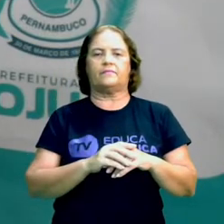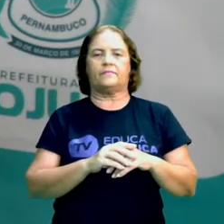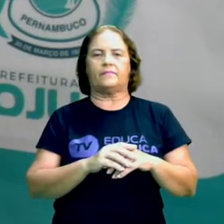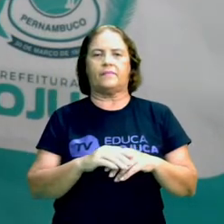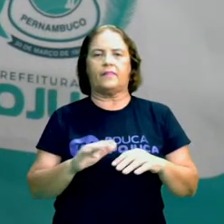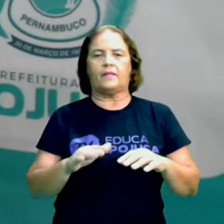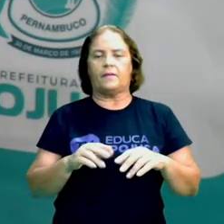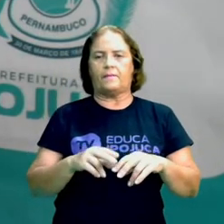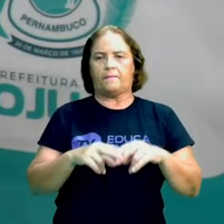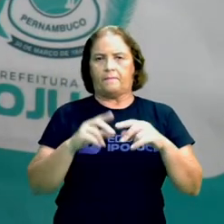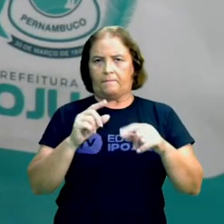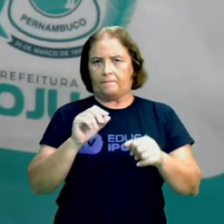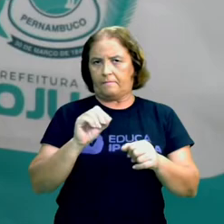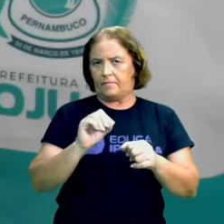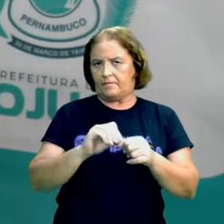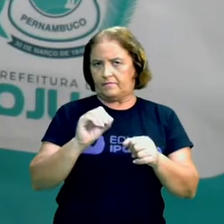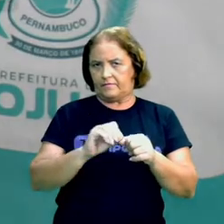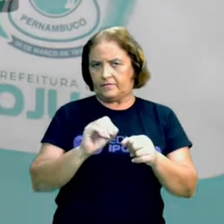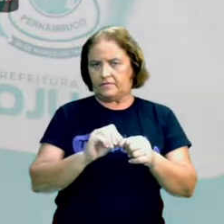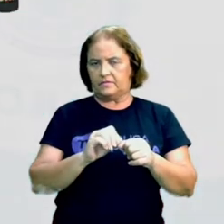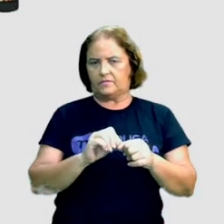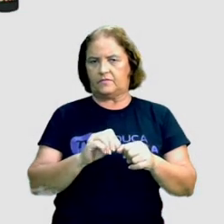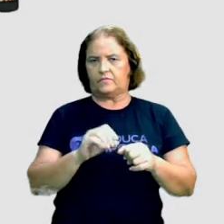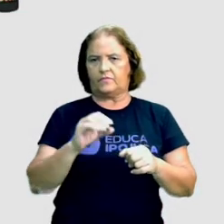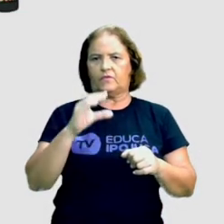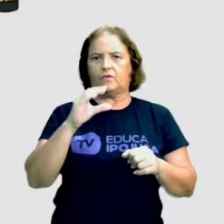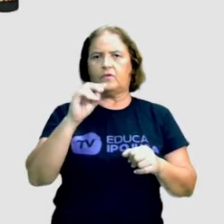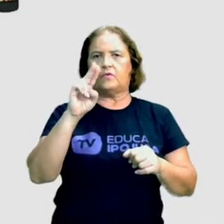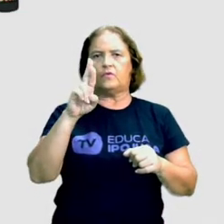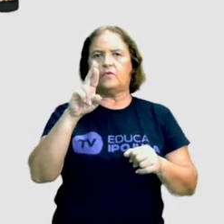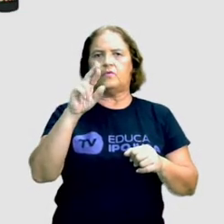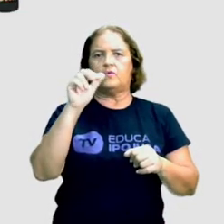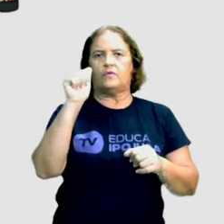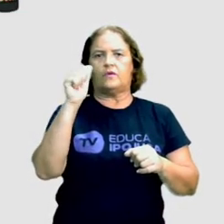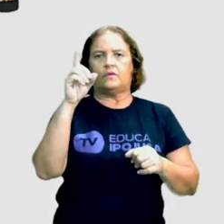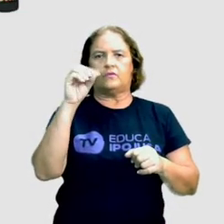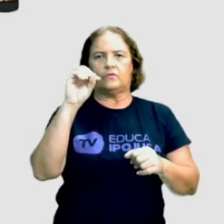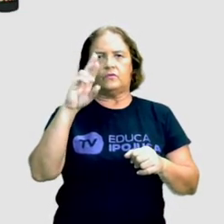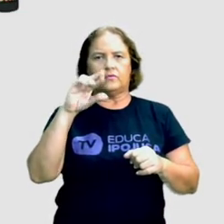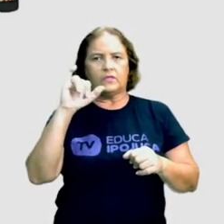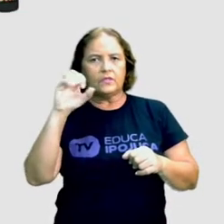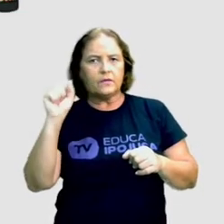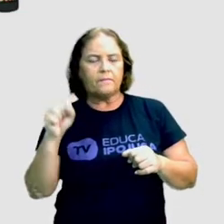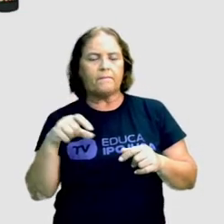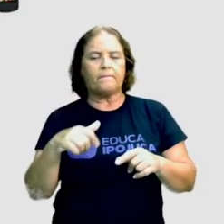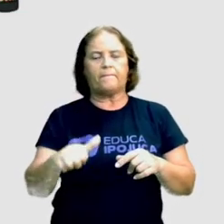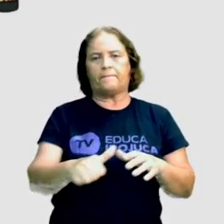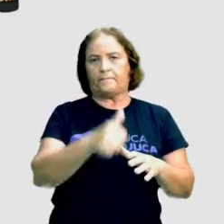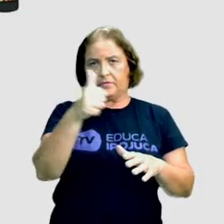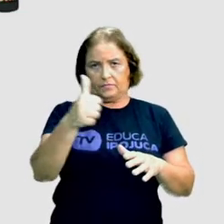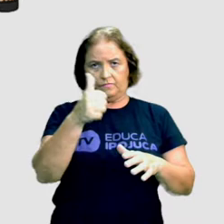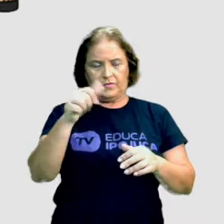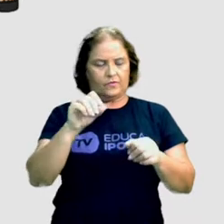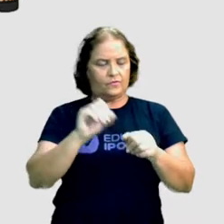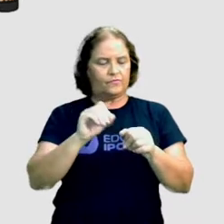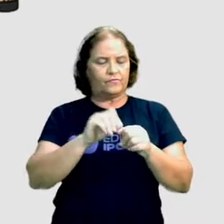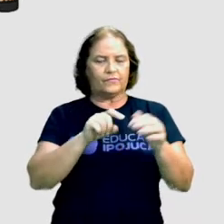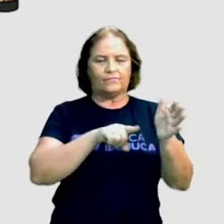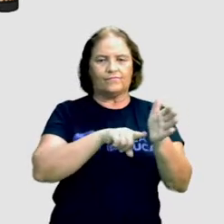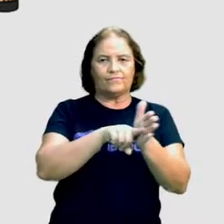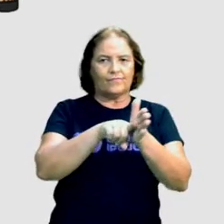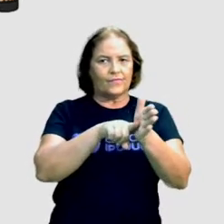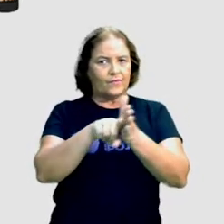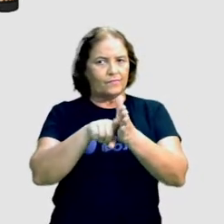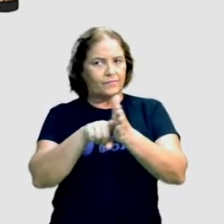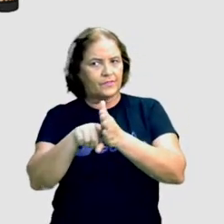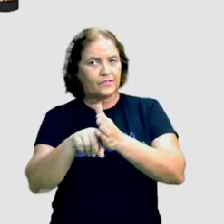para realizar uma curadoria, alguns passos eles são importantes. Primeiro, você faz uma pesquisa, né? Como eu mostrei lá no